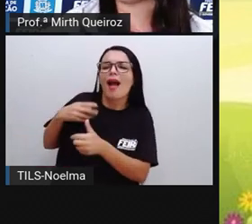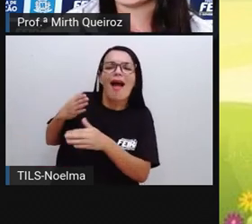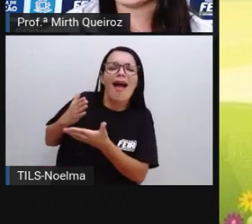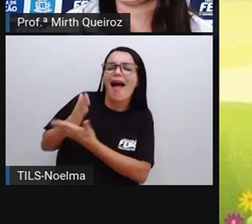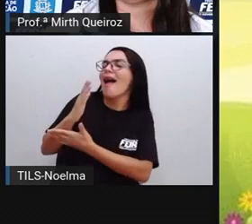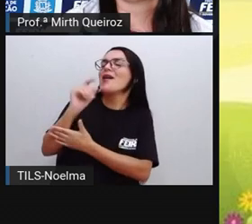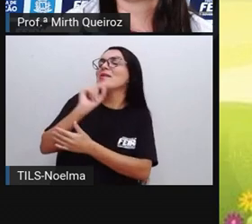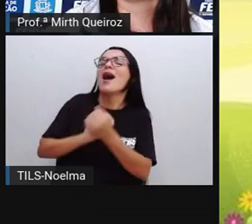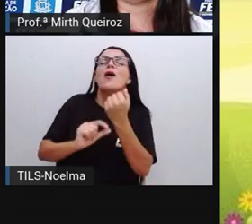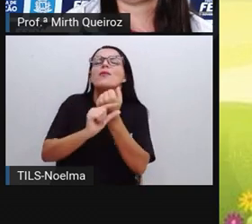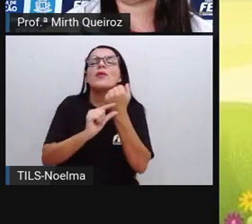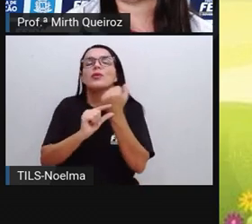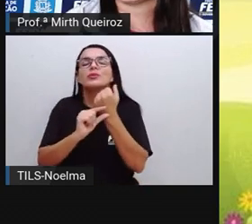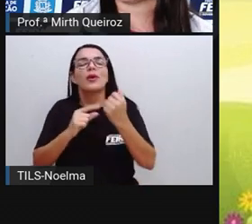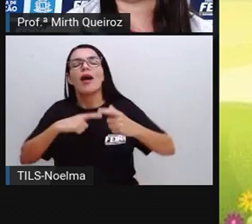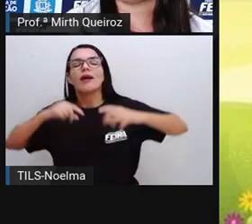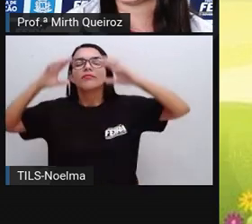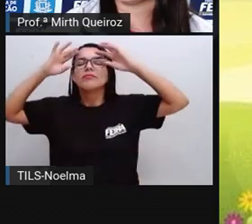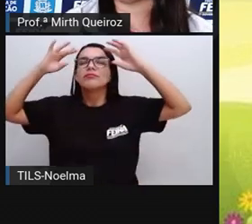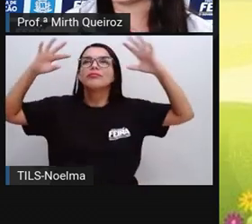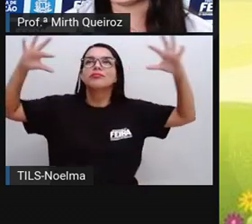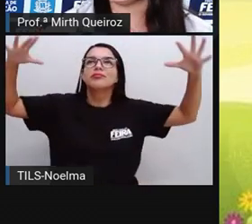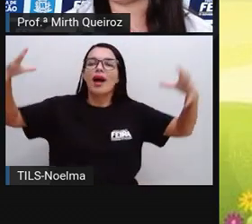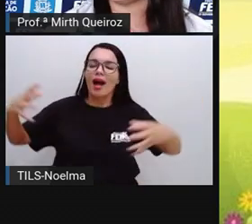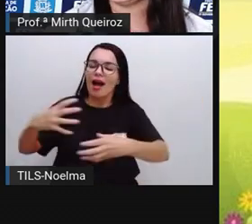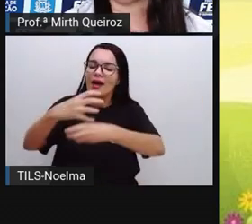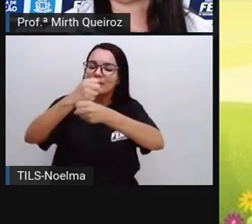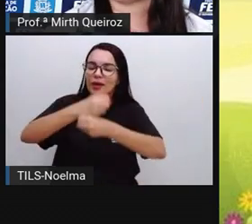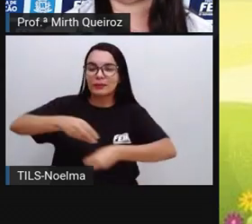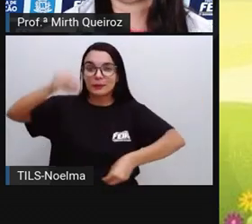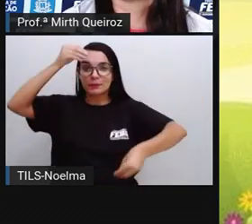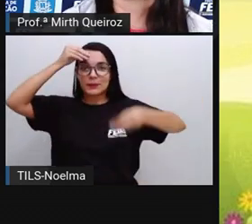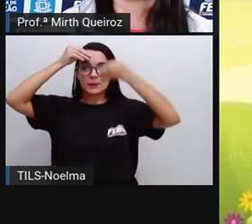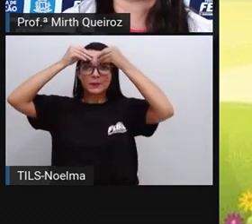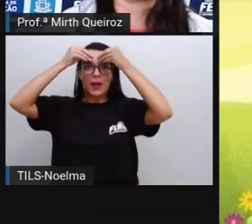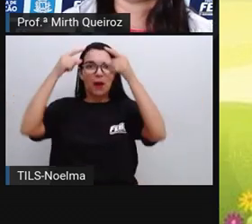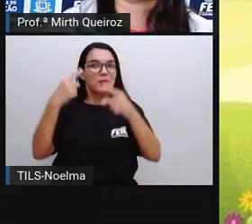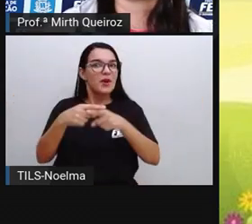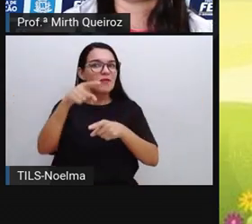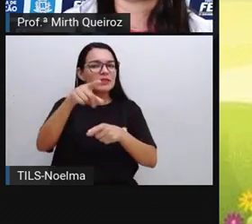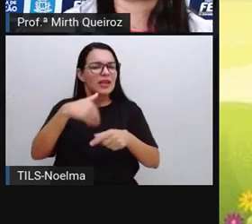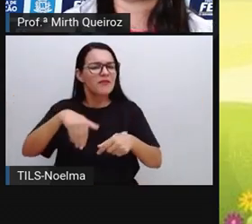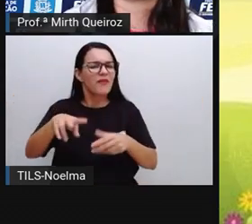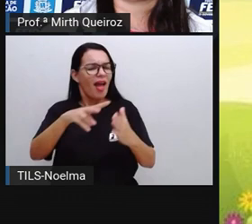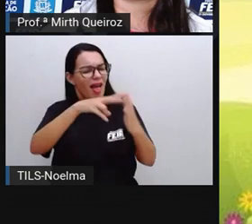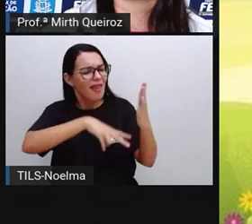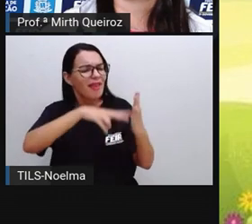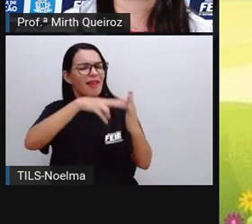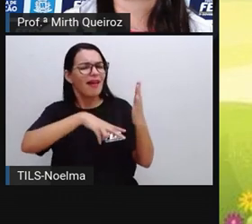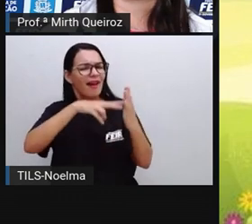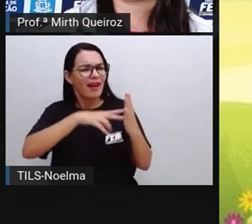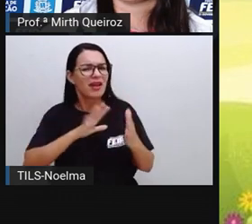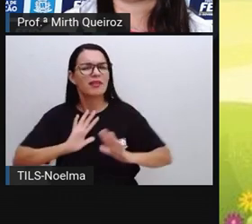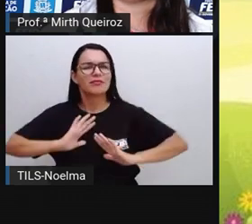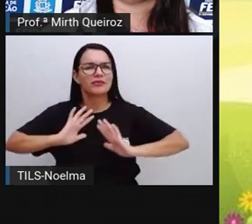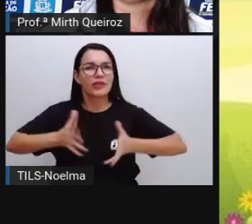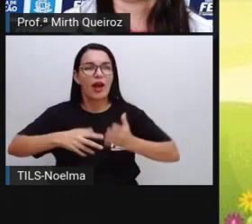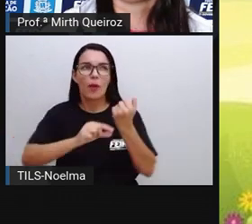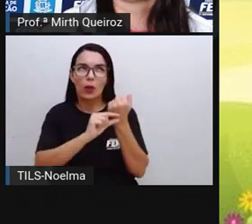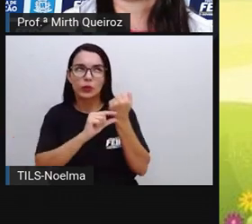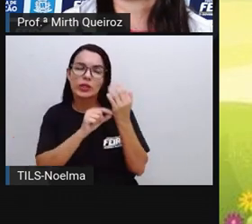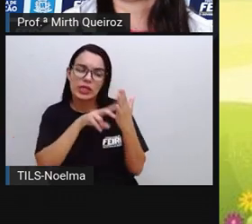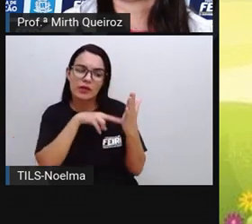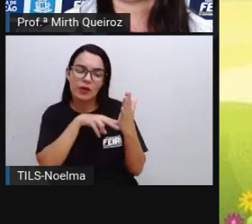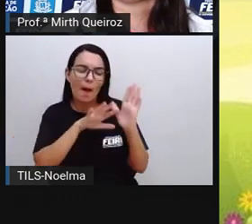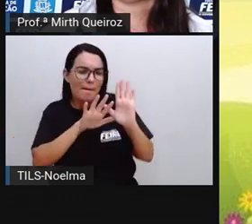do autor, que depois será somado ao seu mundo. Por quê? Você vai ler o que está escrito ali, que foi escrito pelo autor, e